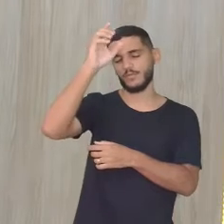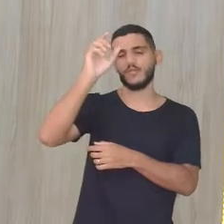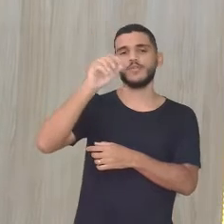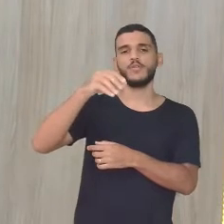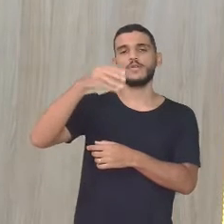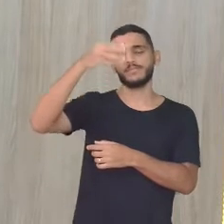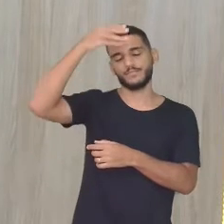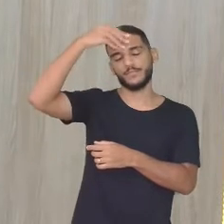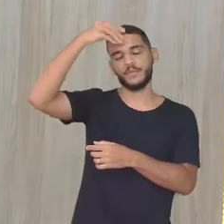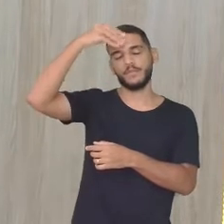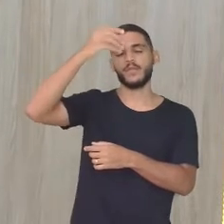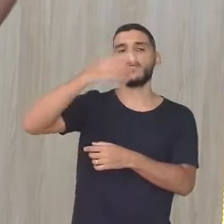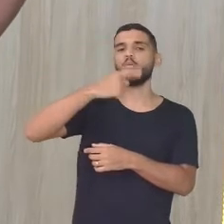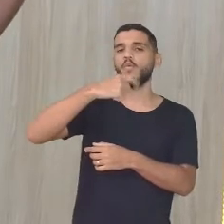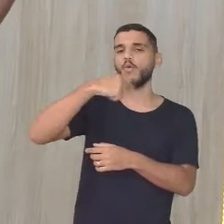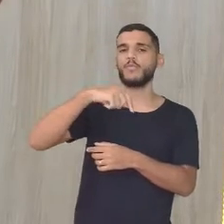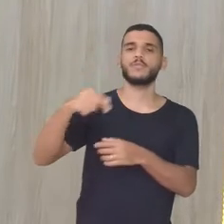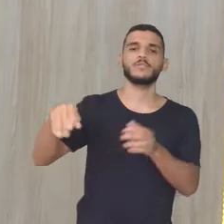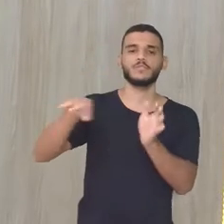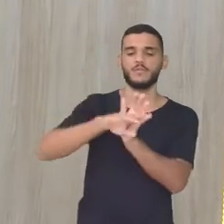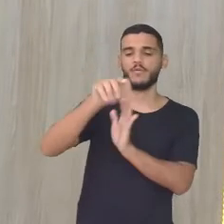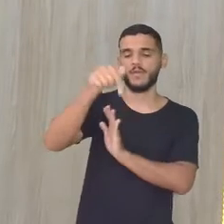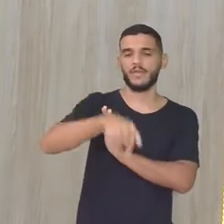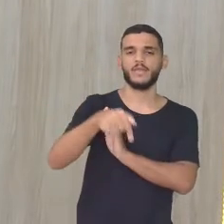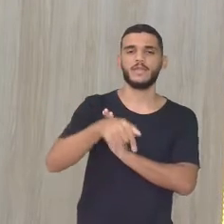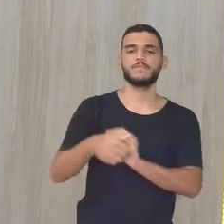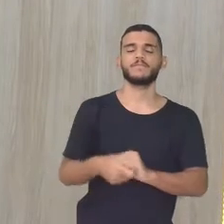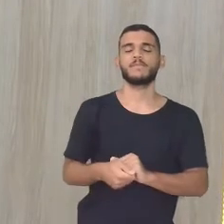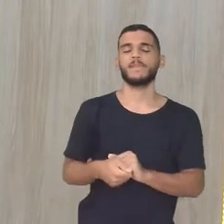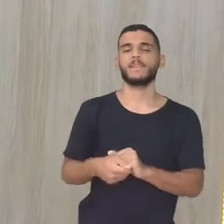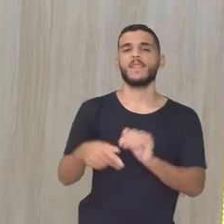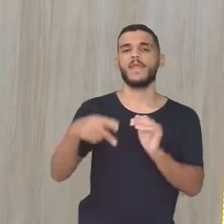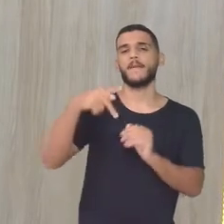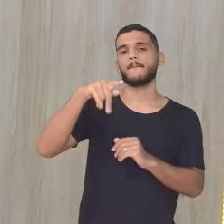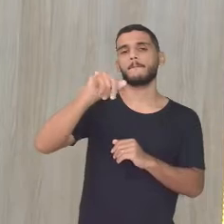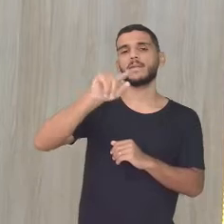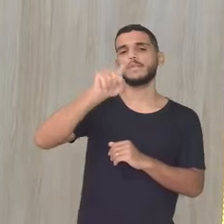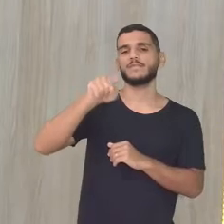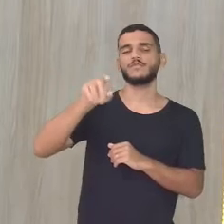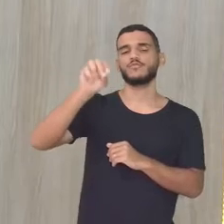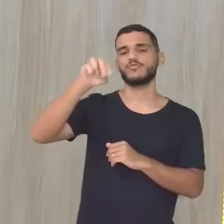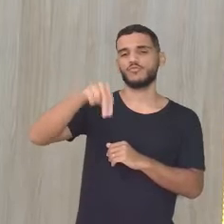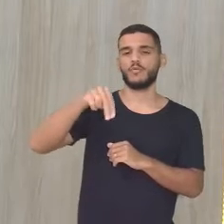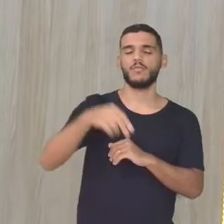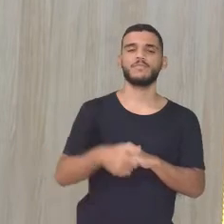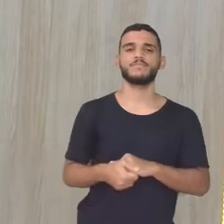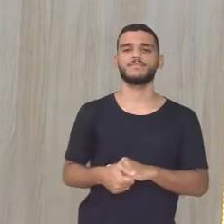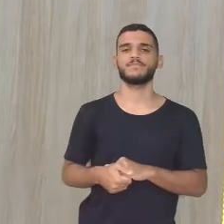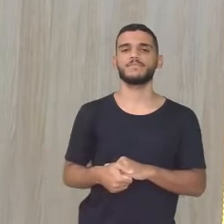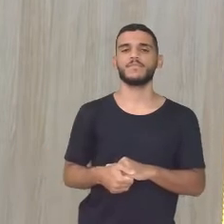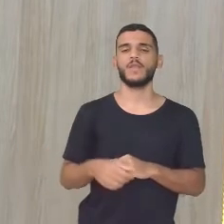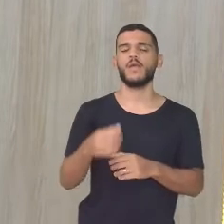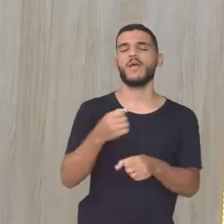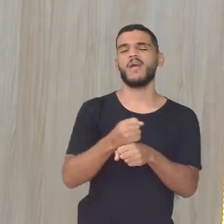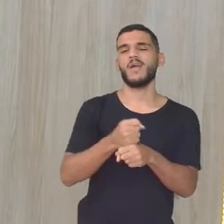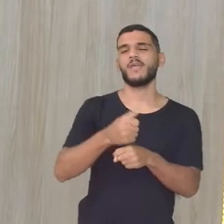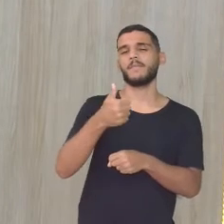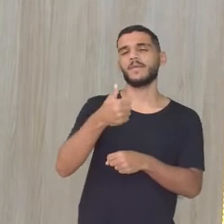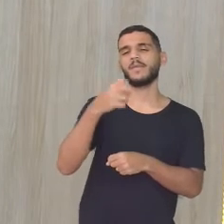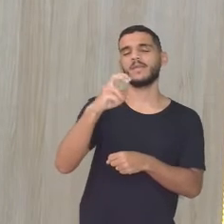que os três navios pertenciam a Colombo, na verdade, a Pinzón, né? Mas é esse aí, Vicente Yanes Pinzón. Em 1500,